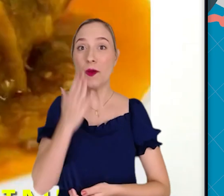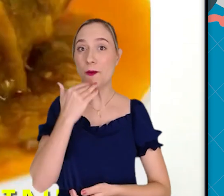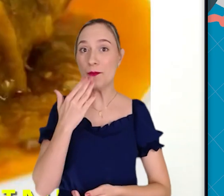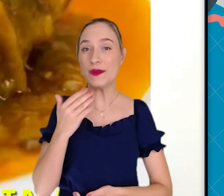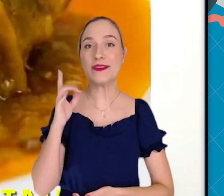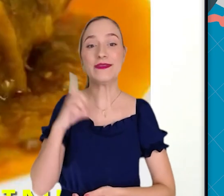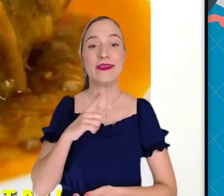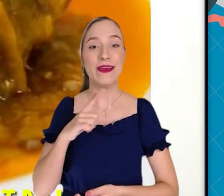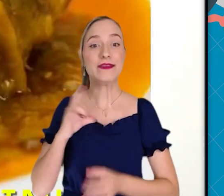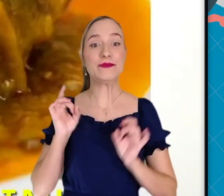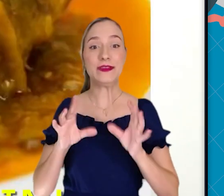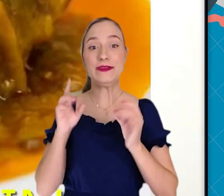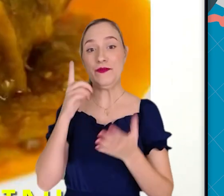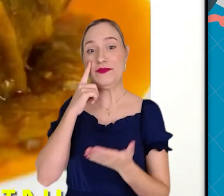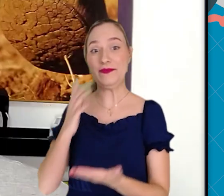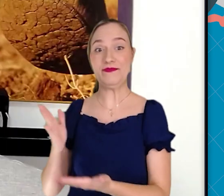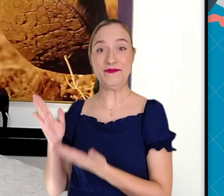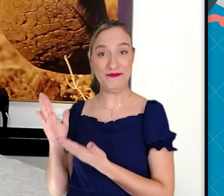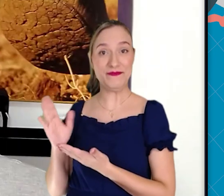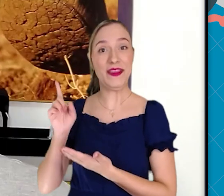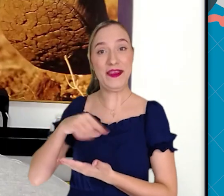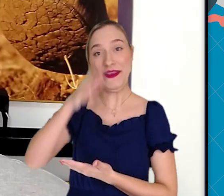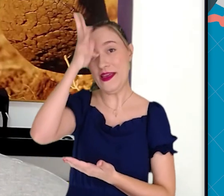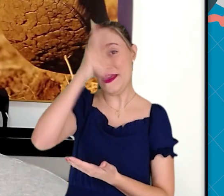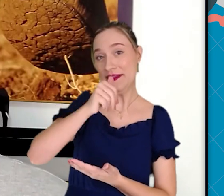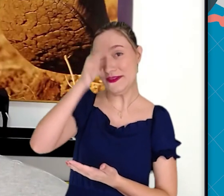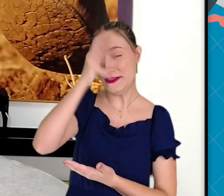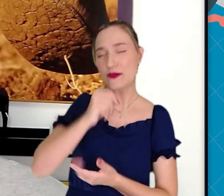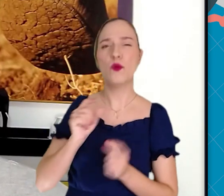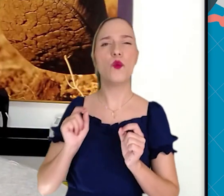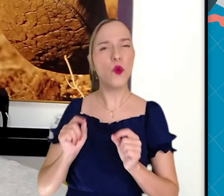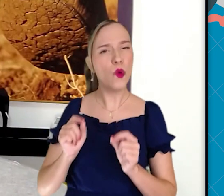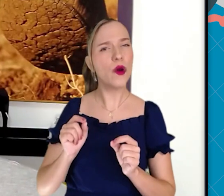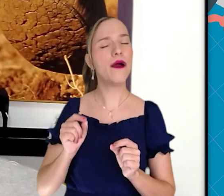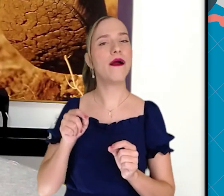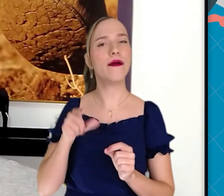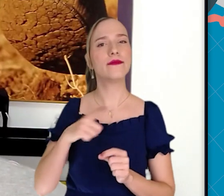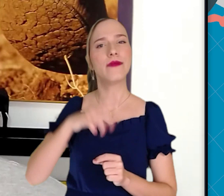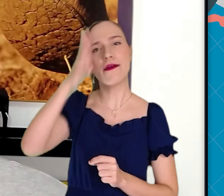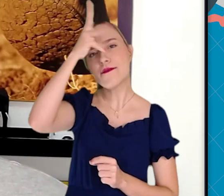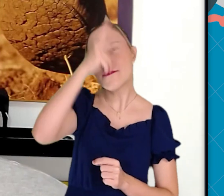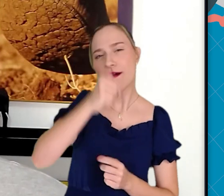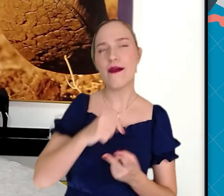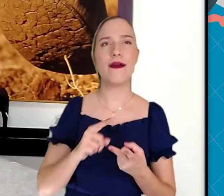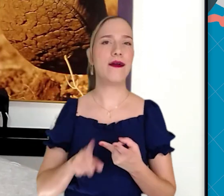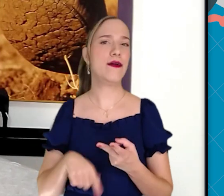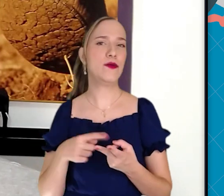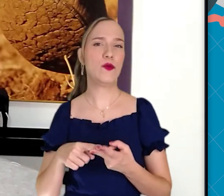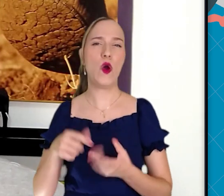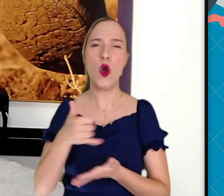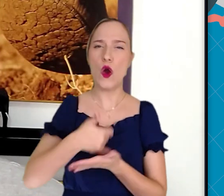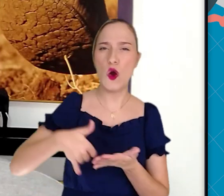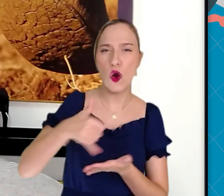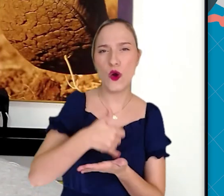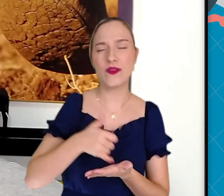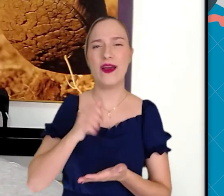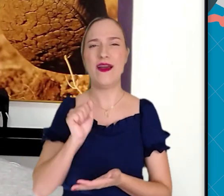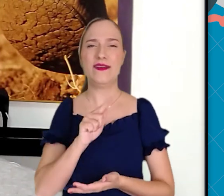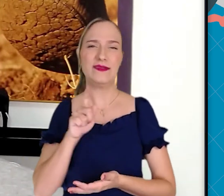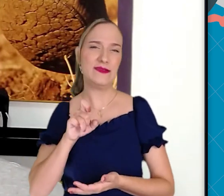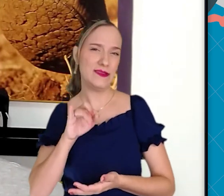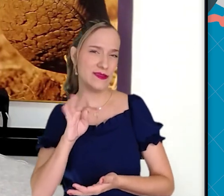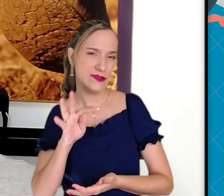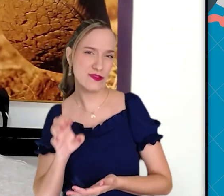típico de Angola é moamba de galinha. Moamba de galinha é um prato feito de frango, óleo de dendém ou óleo